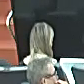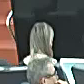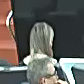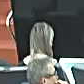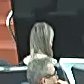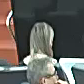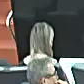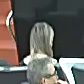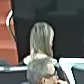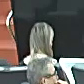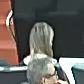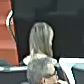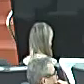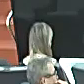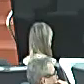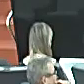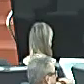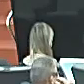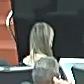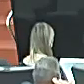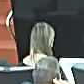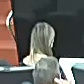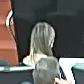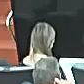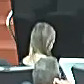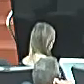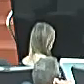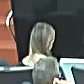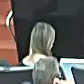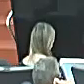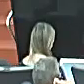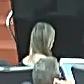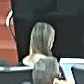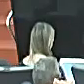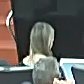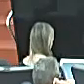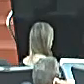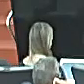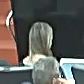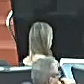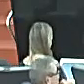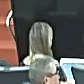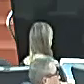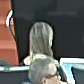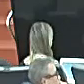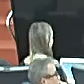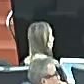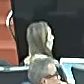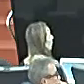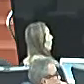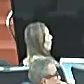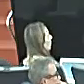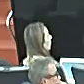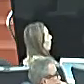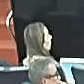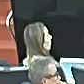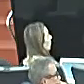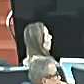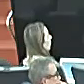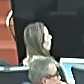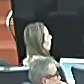que vão apreciar essa legislação a essa lei é o trâmite dessa lei se fazem aqui